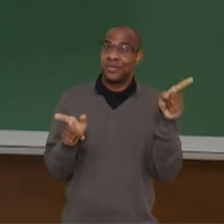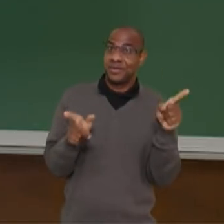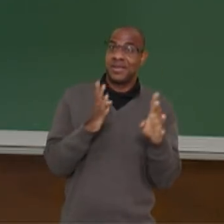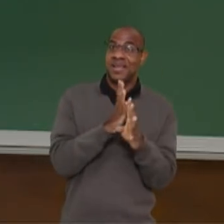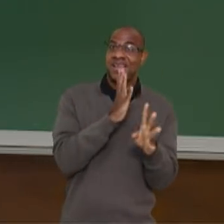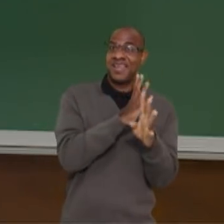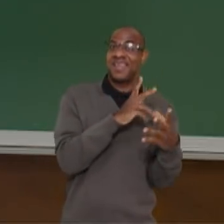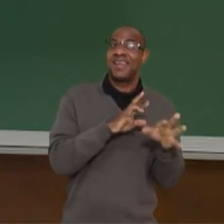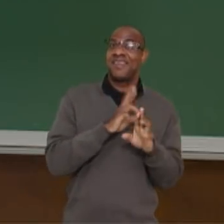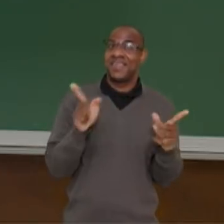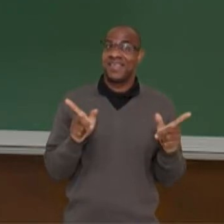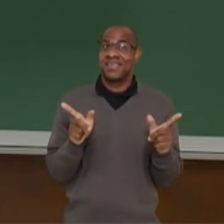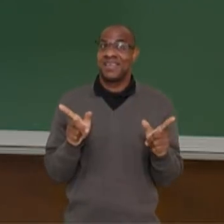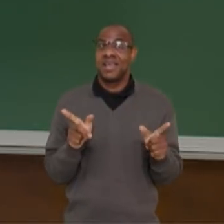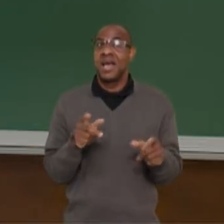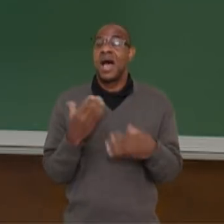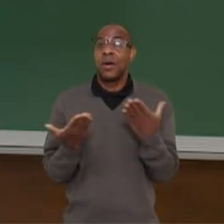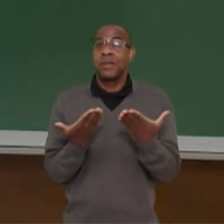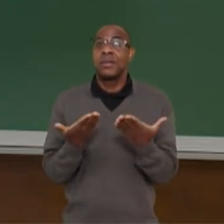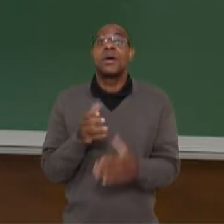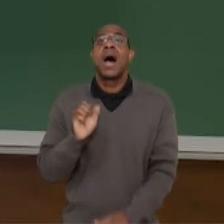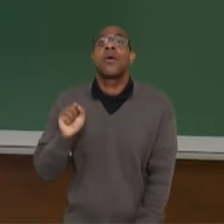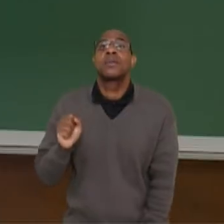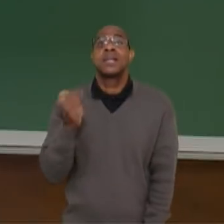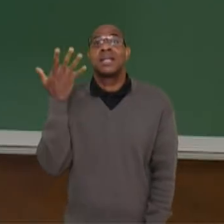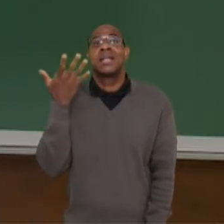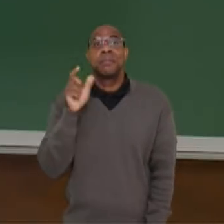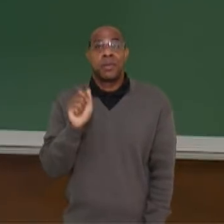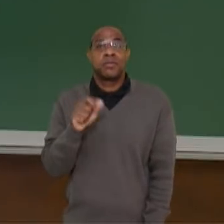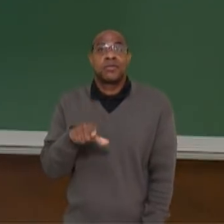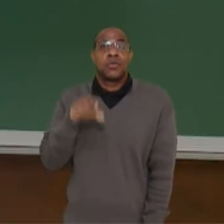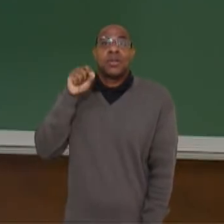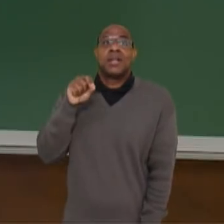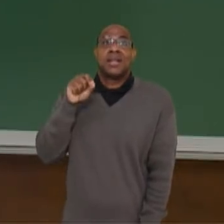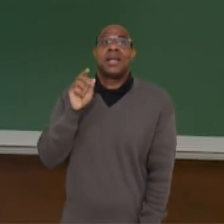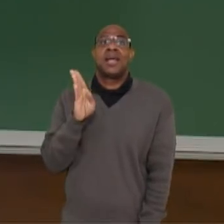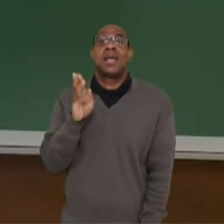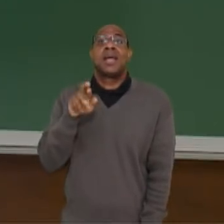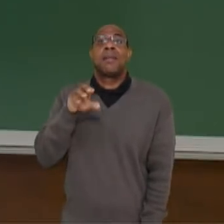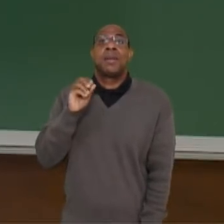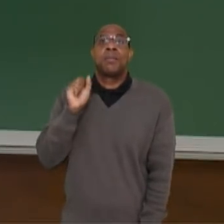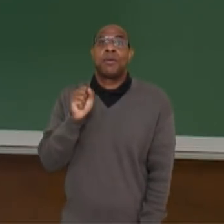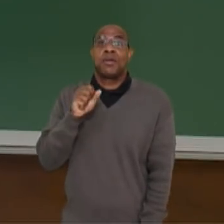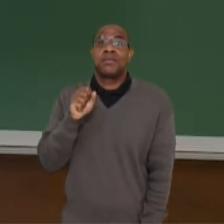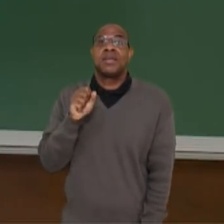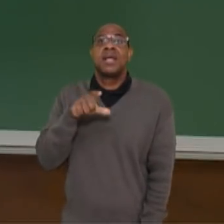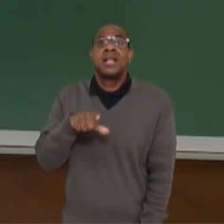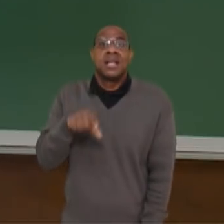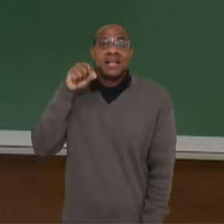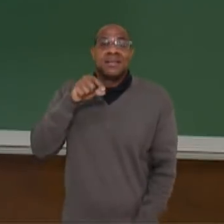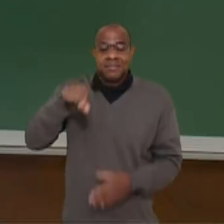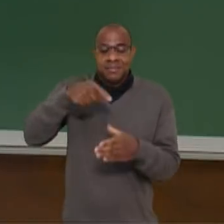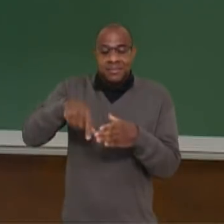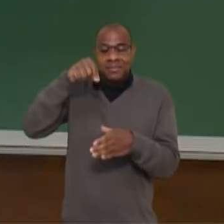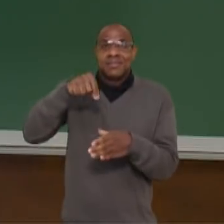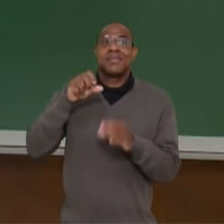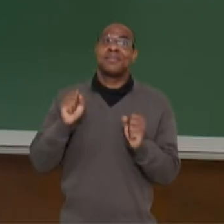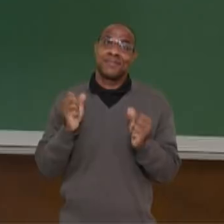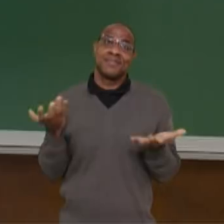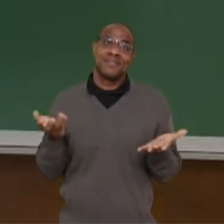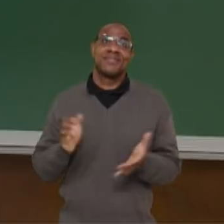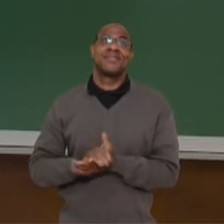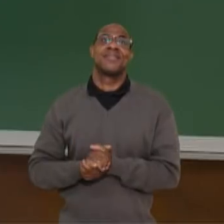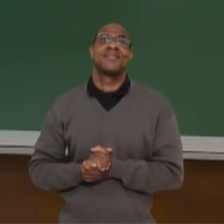estou contando a chance de algo acontecer, tá? Então, esse é um exercício de probabilidade. Anteriormente, contagem.